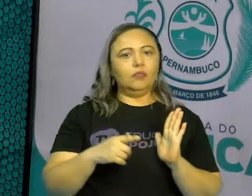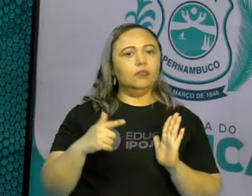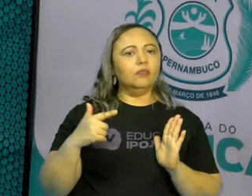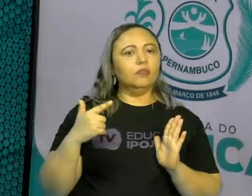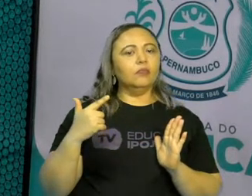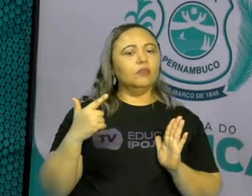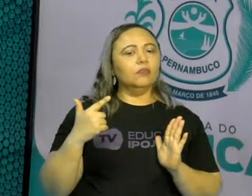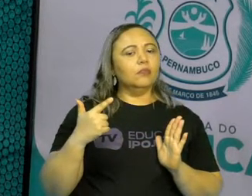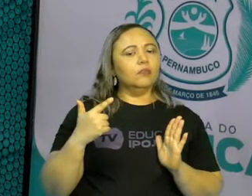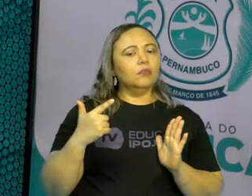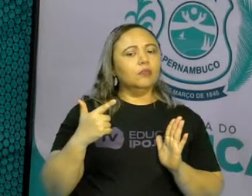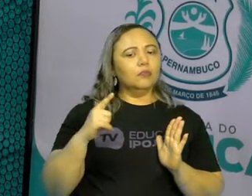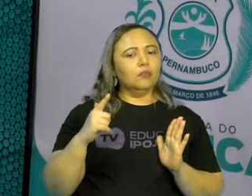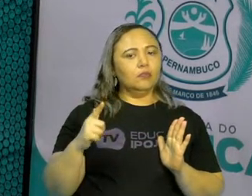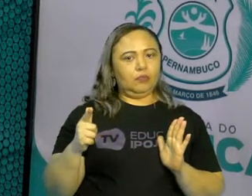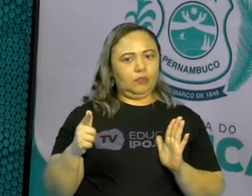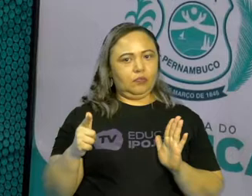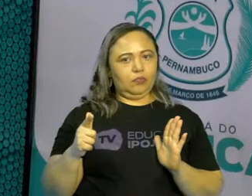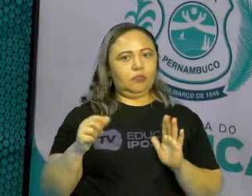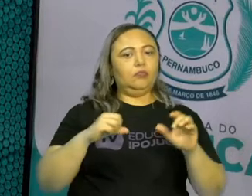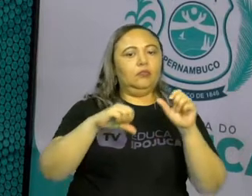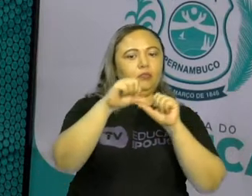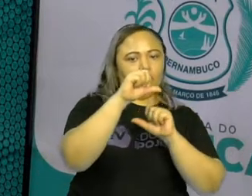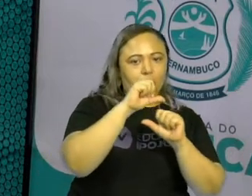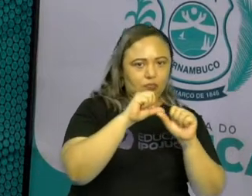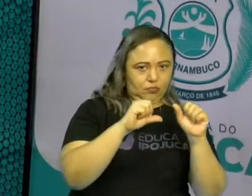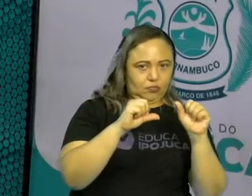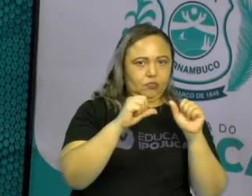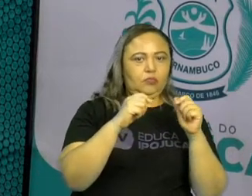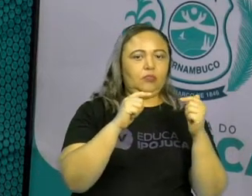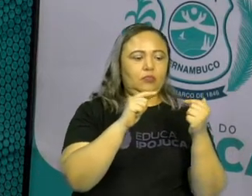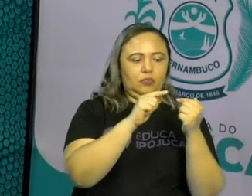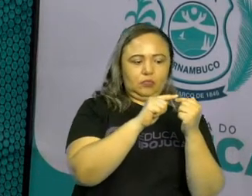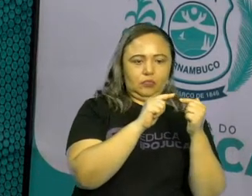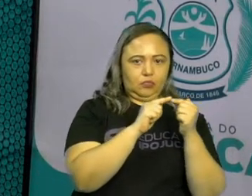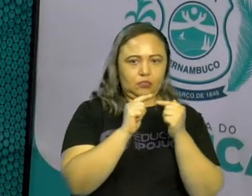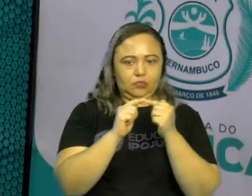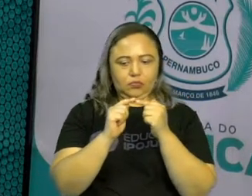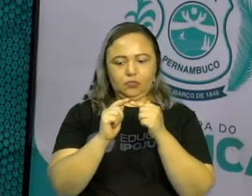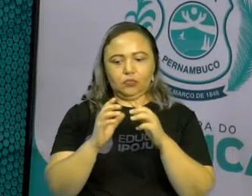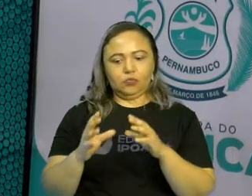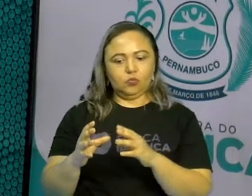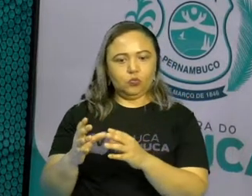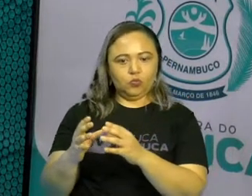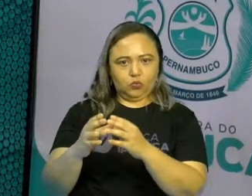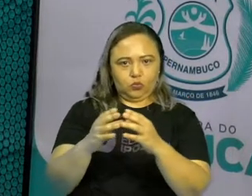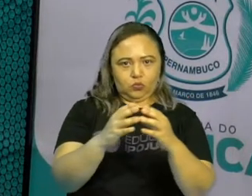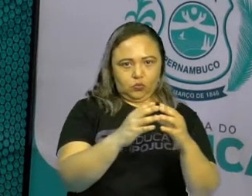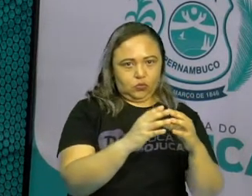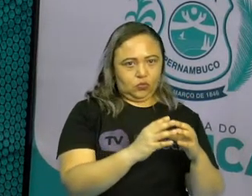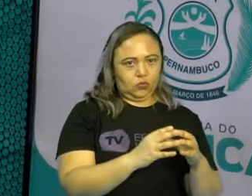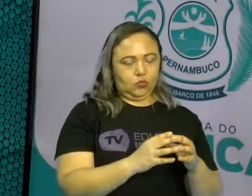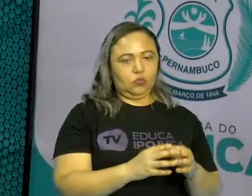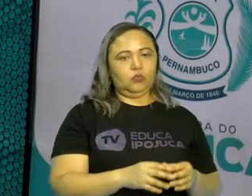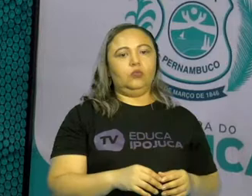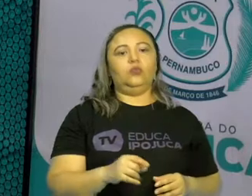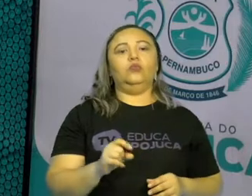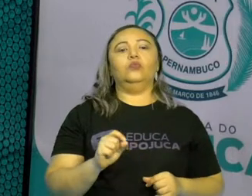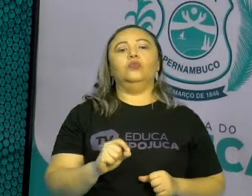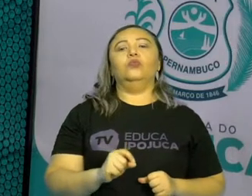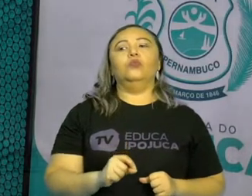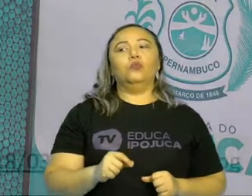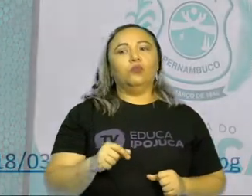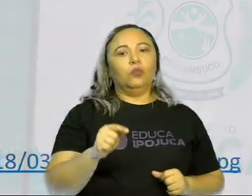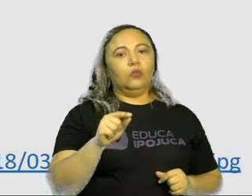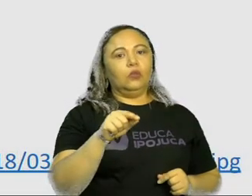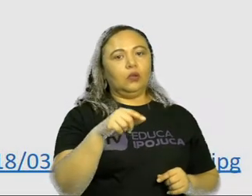sendo adequadas e adaptadas de acordo com um ambiente onde elas vão